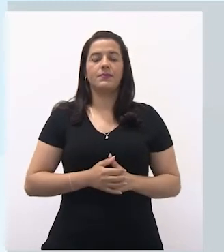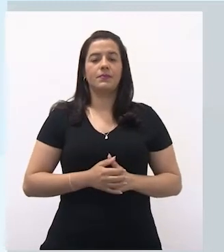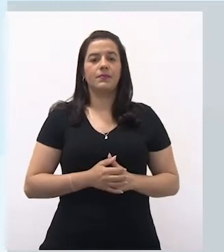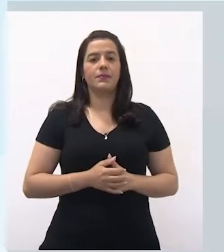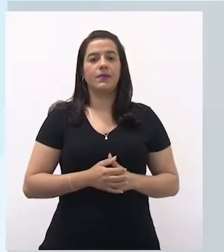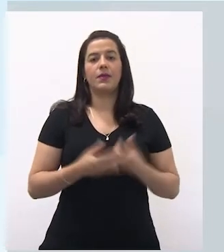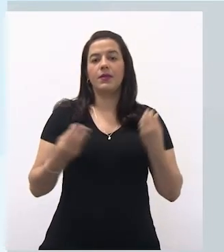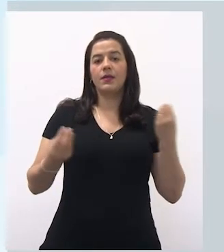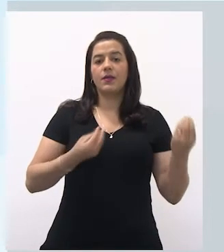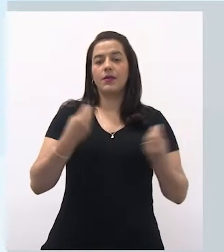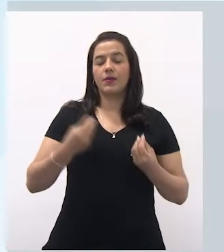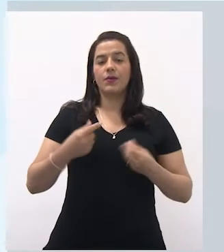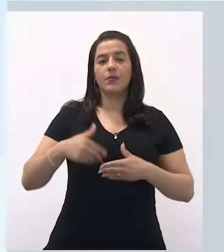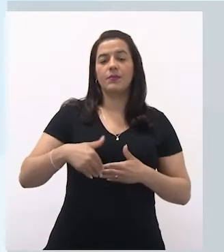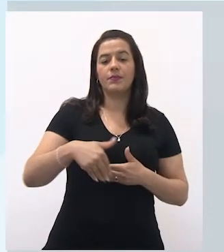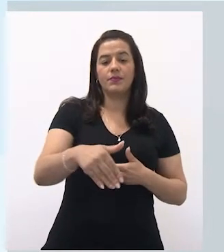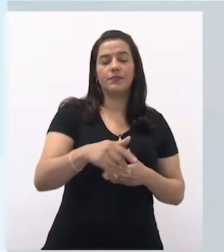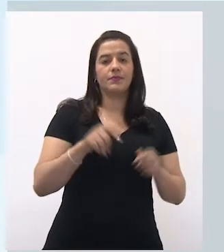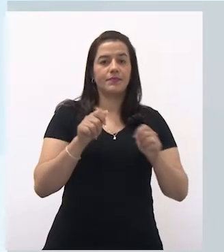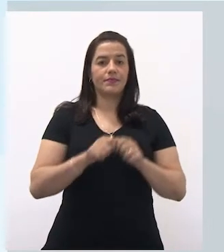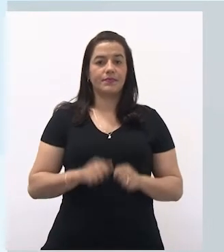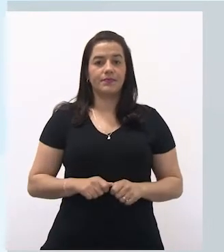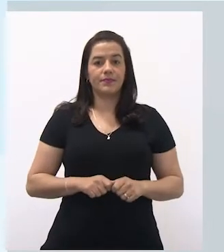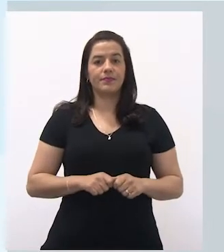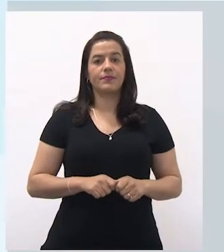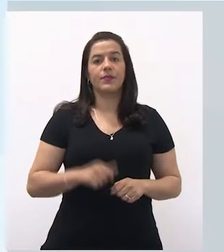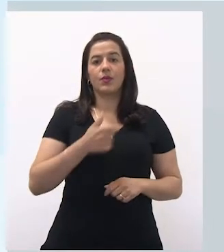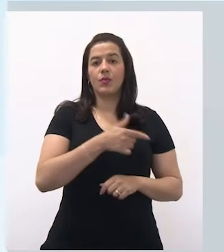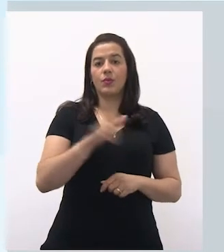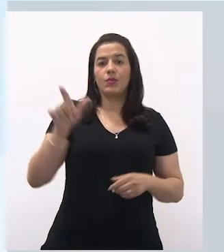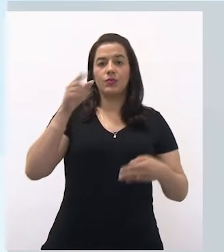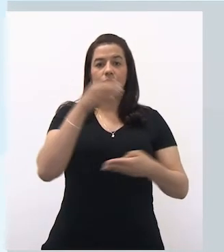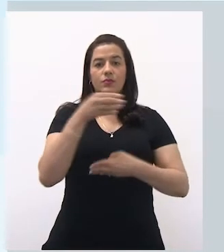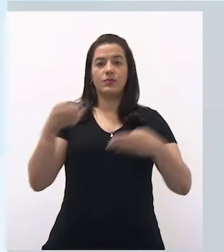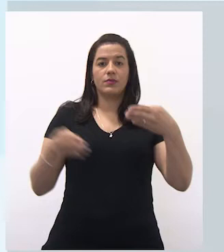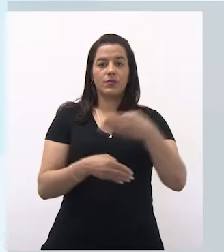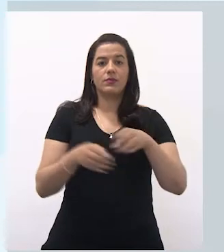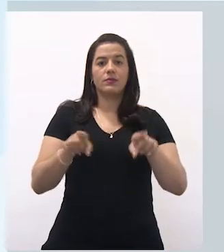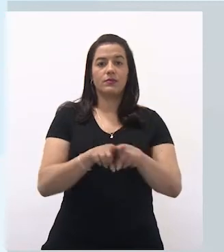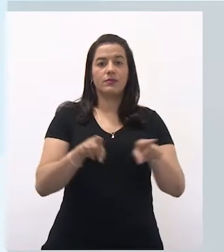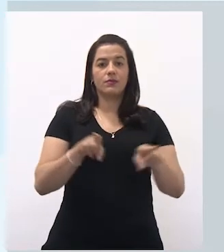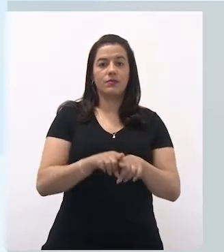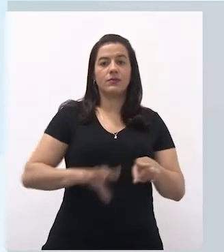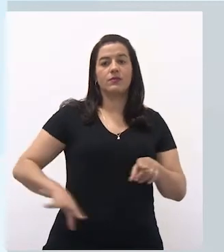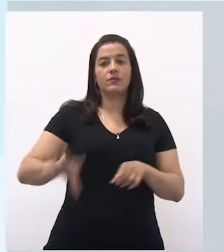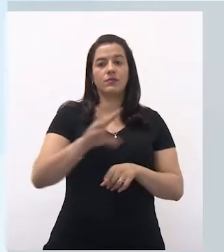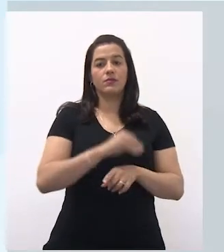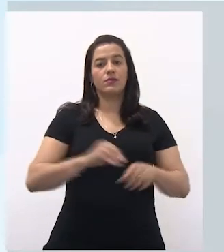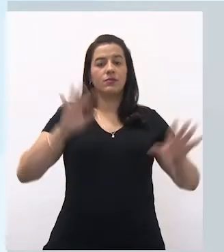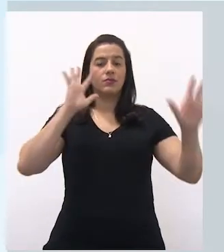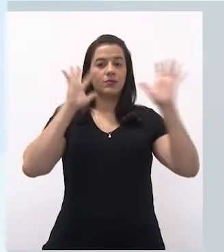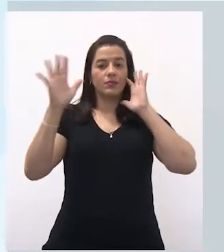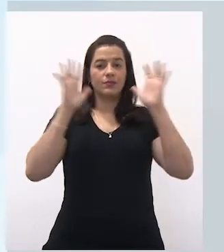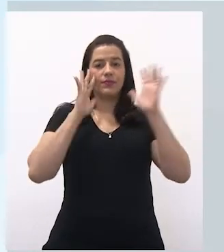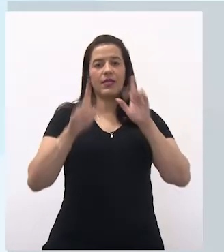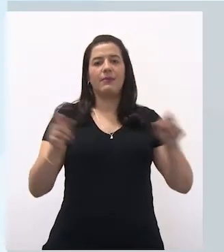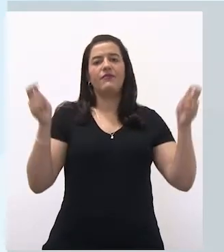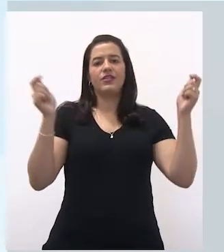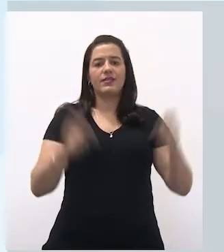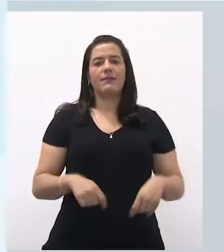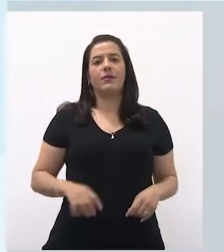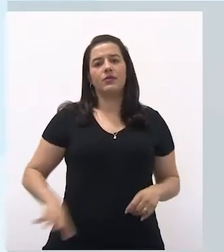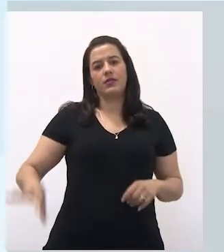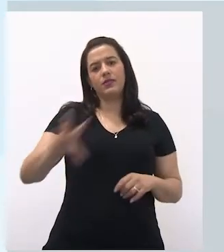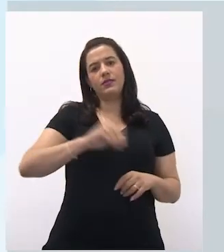como eu vou fazer isso? Próximo slide, então, vai fazer um pouco que a gente reflita um pouco sobre como nós vamos